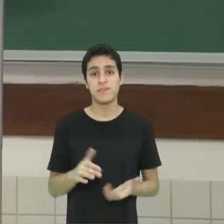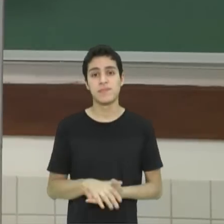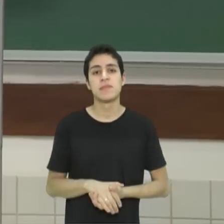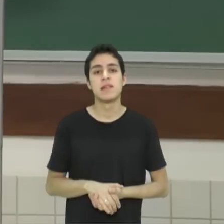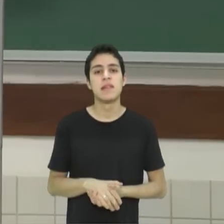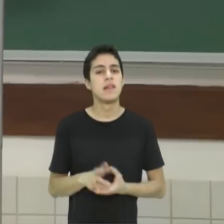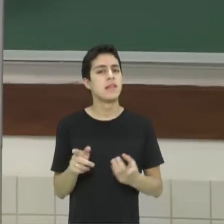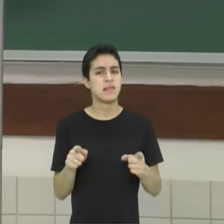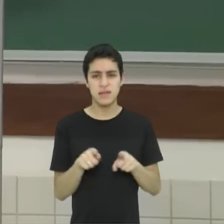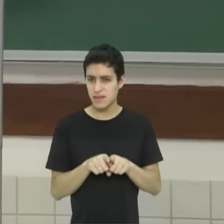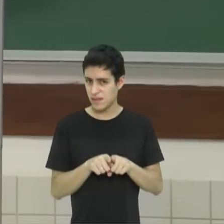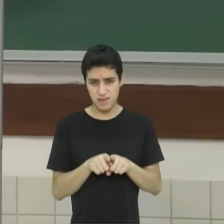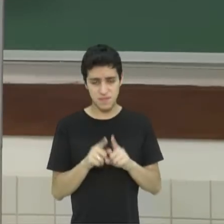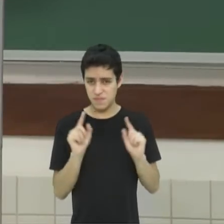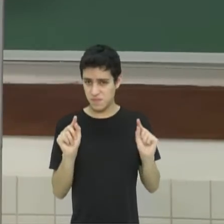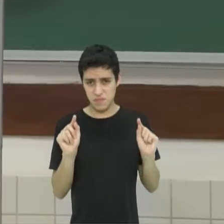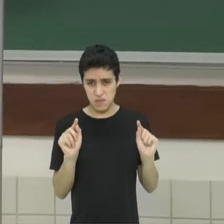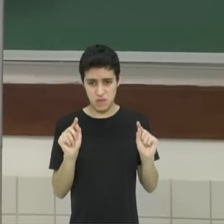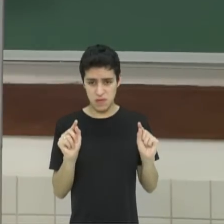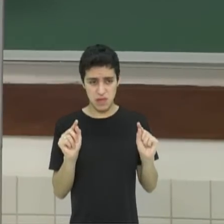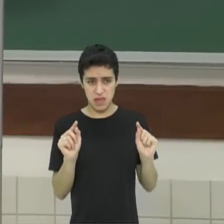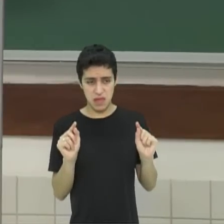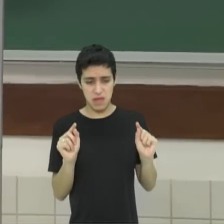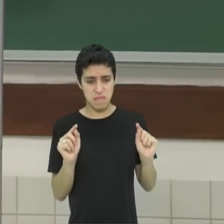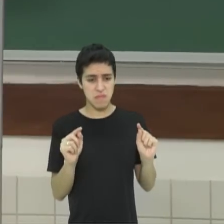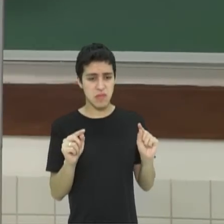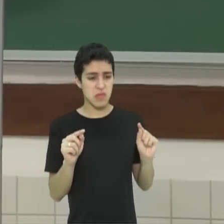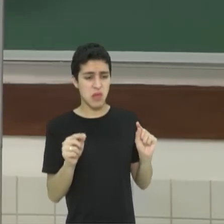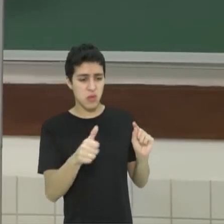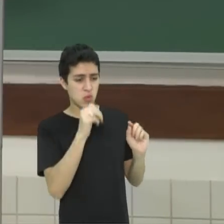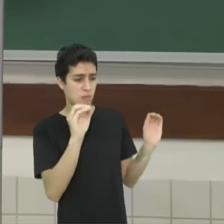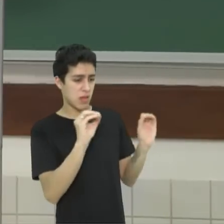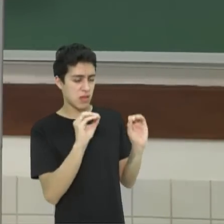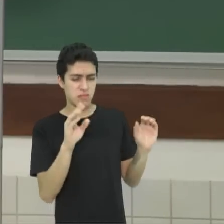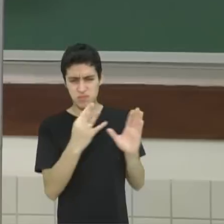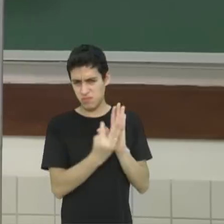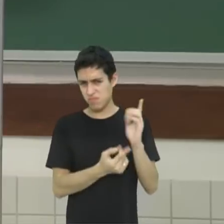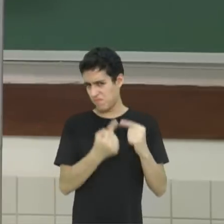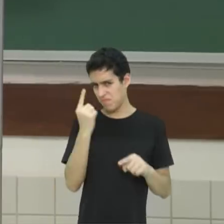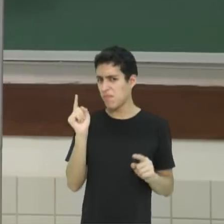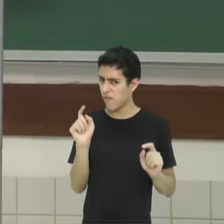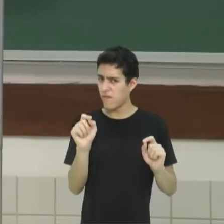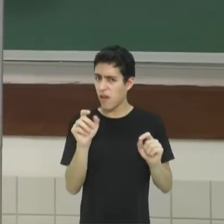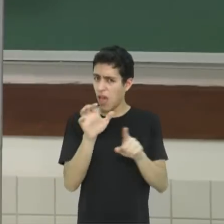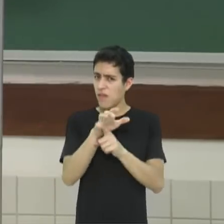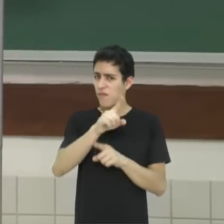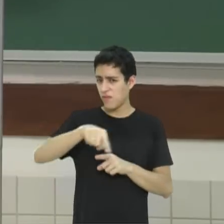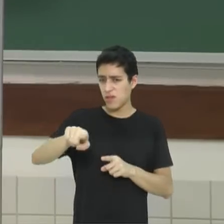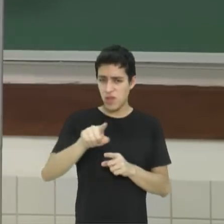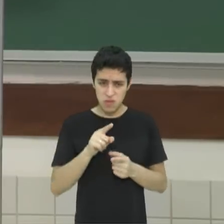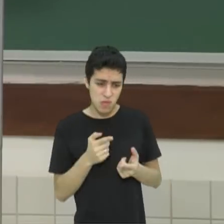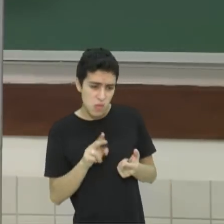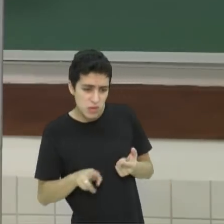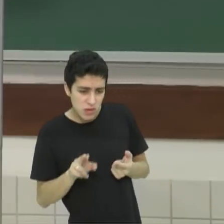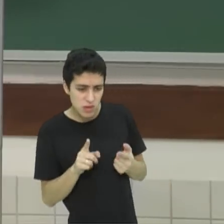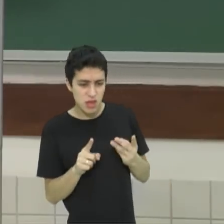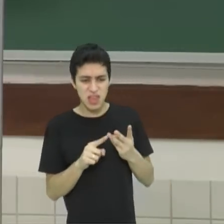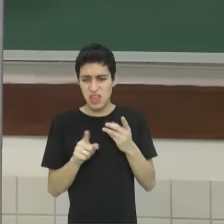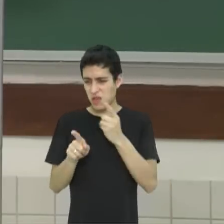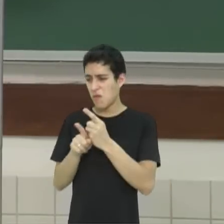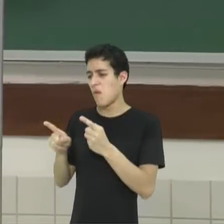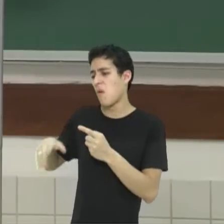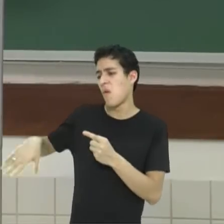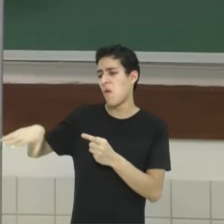não devem ser consumidos, o texto não fala isso, pelo contrário, diz que devem ser consumidos. São encontrados nas plantas?